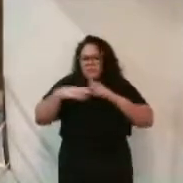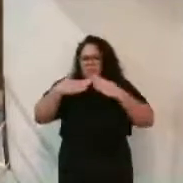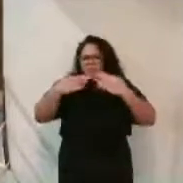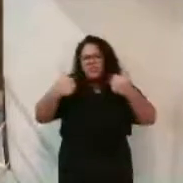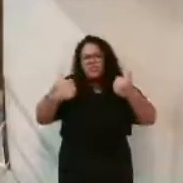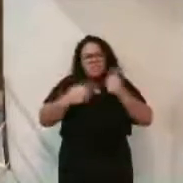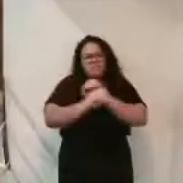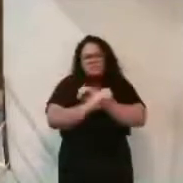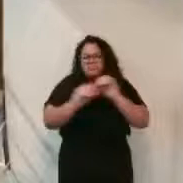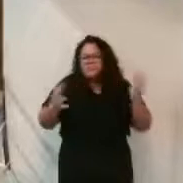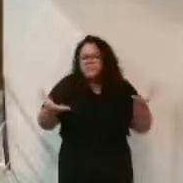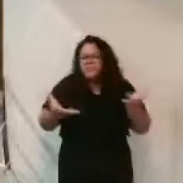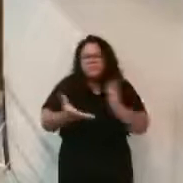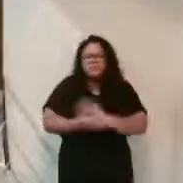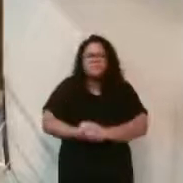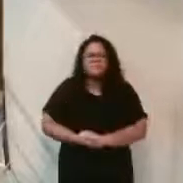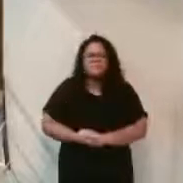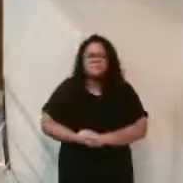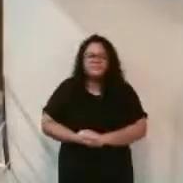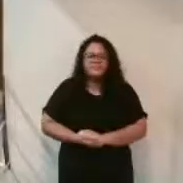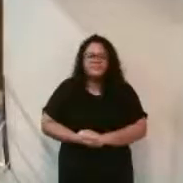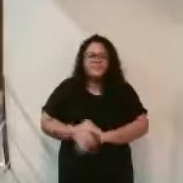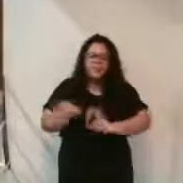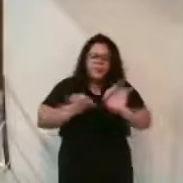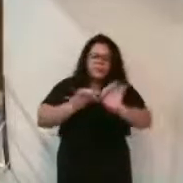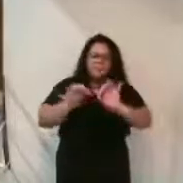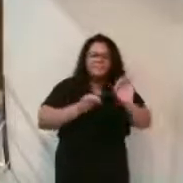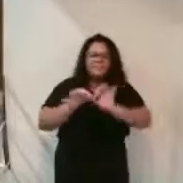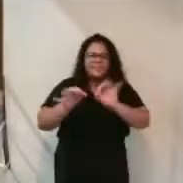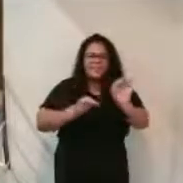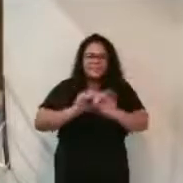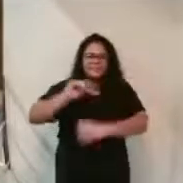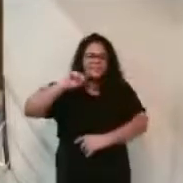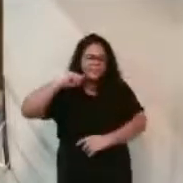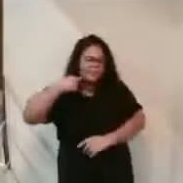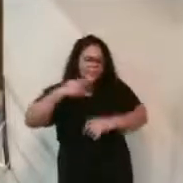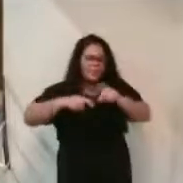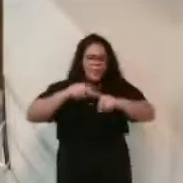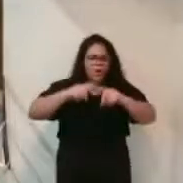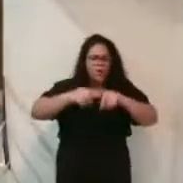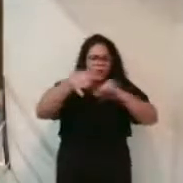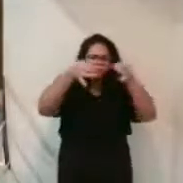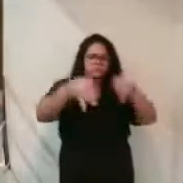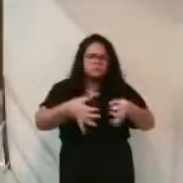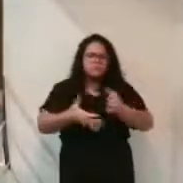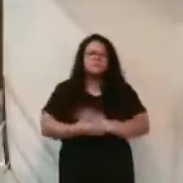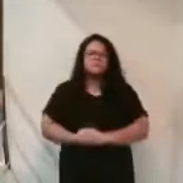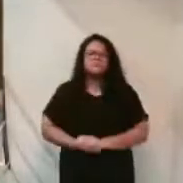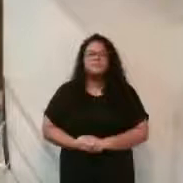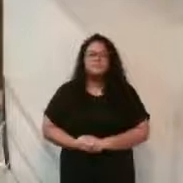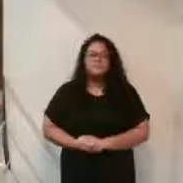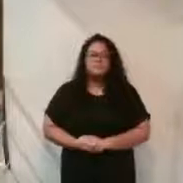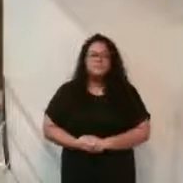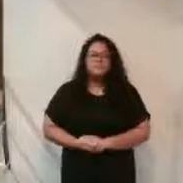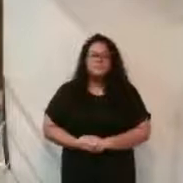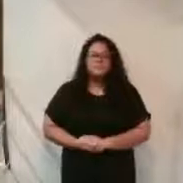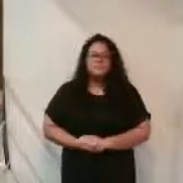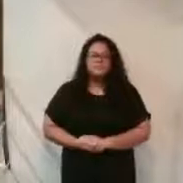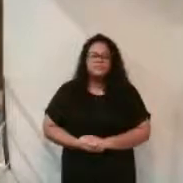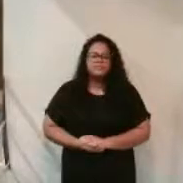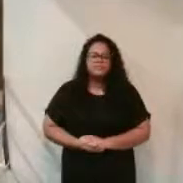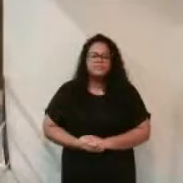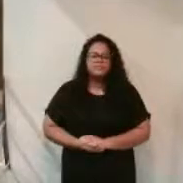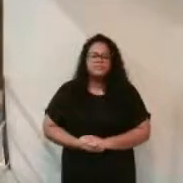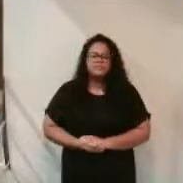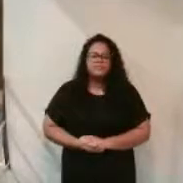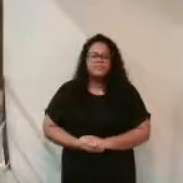na deposição correta de resíduo sólido. E foi a partir dessa